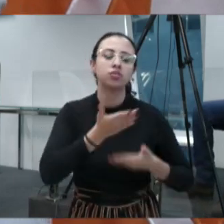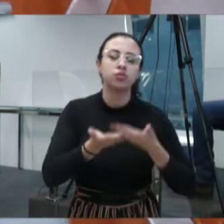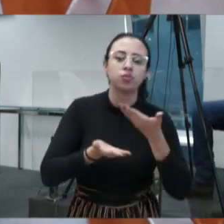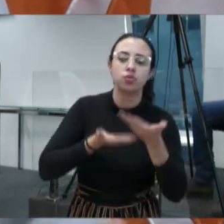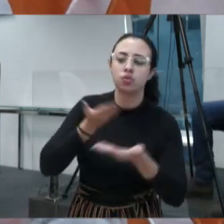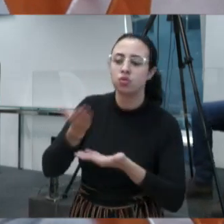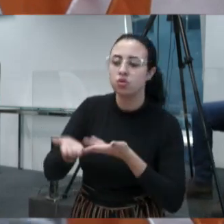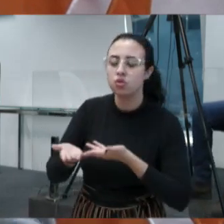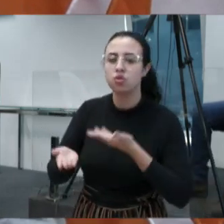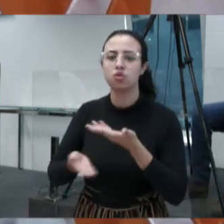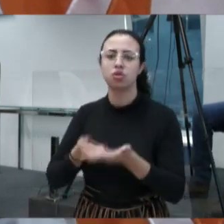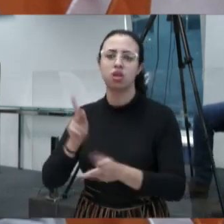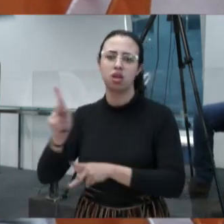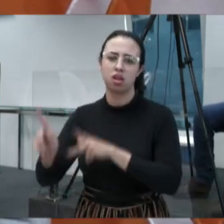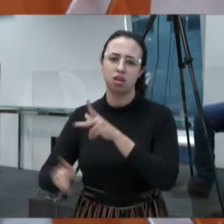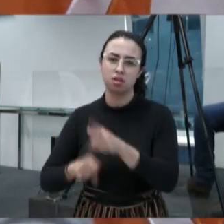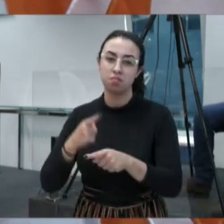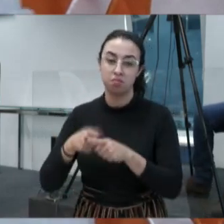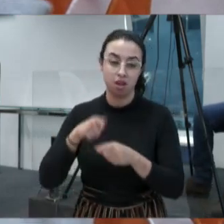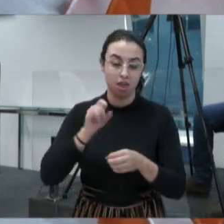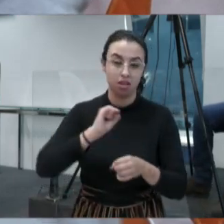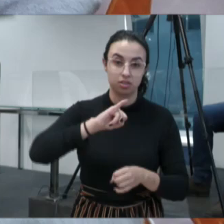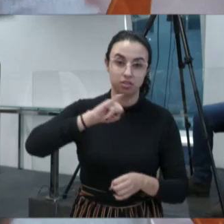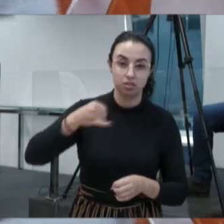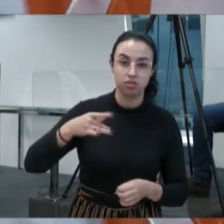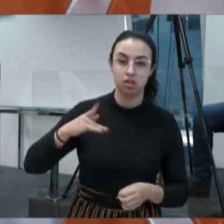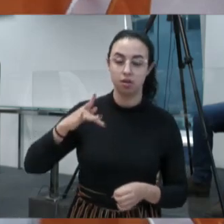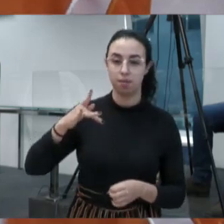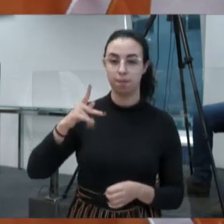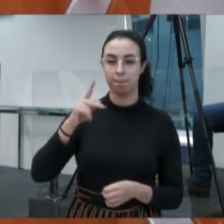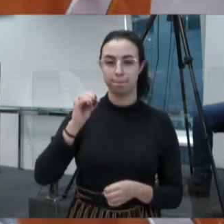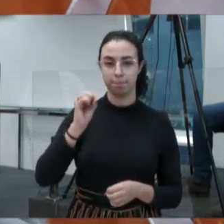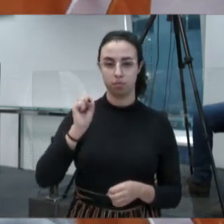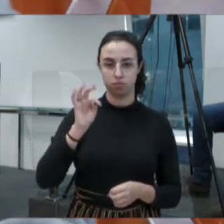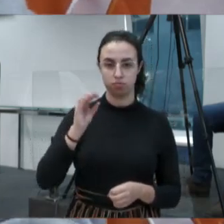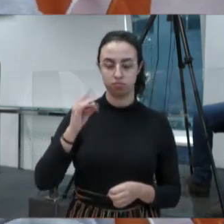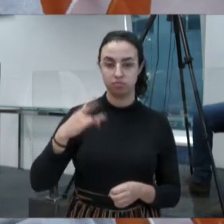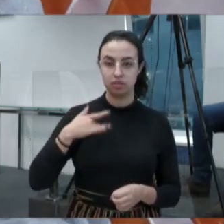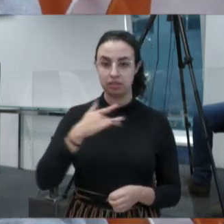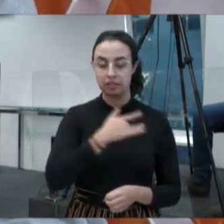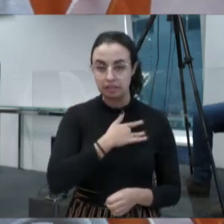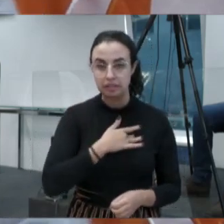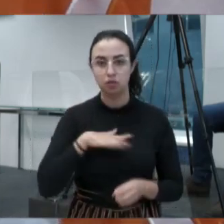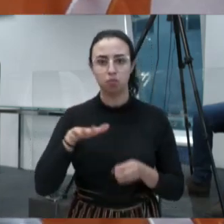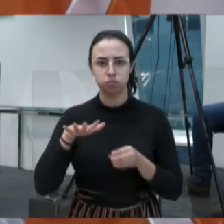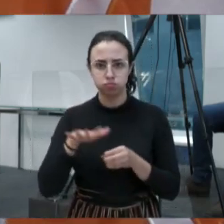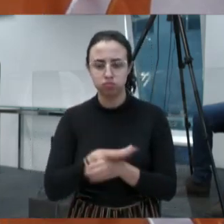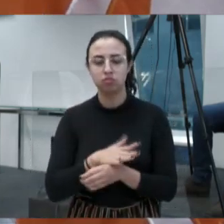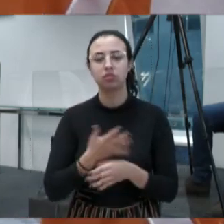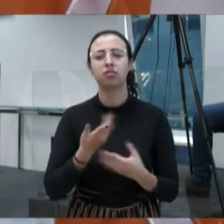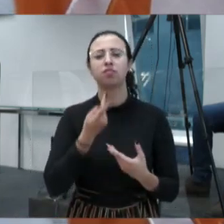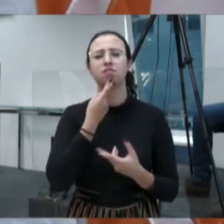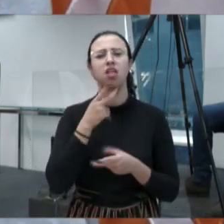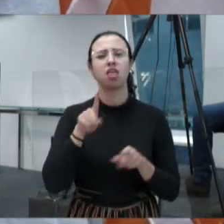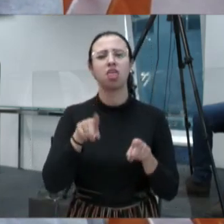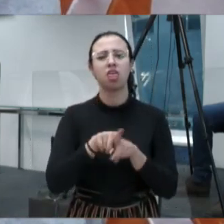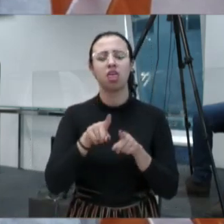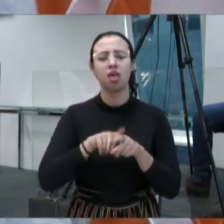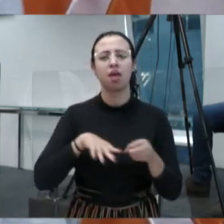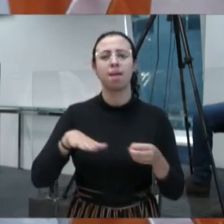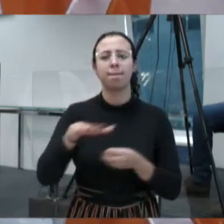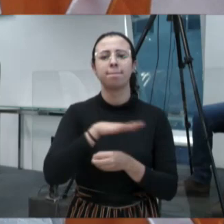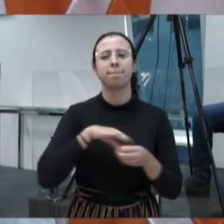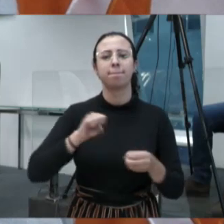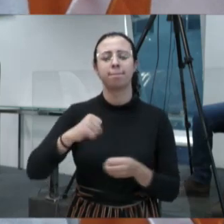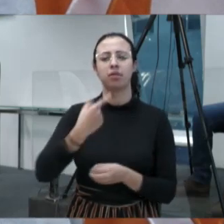aí, que a demanda dessa região é muito grande. Quero também, senhor presidente, falar do bairro São Lucas, onde a gente está fazendo uma